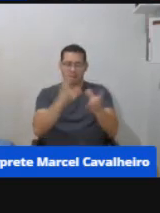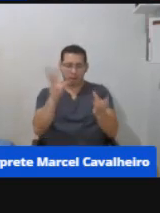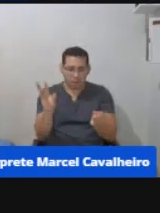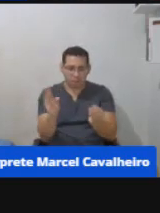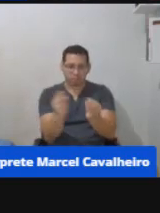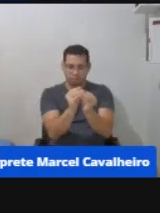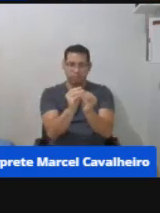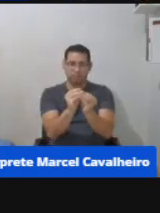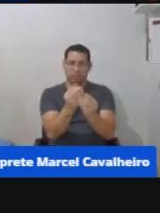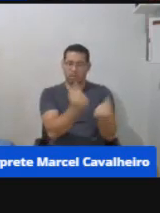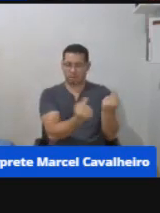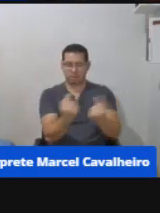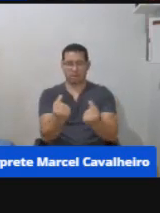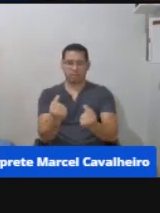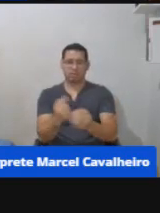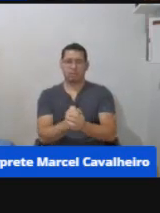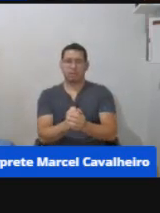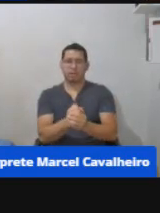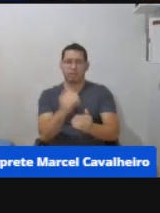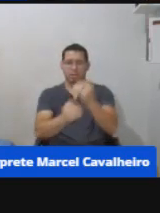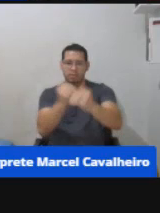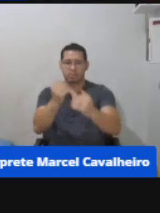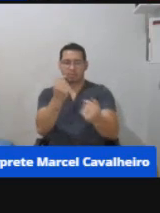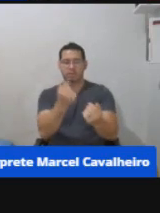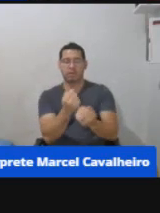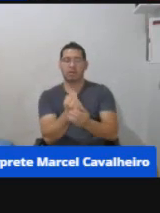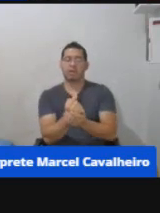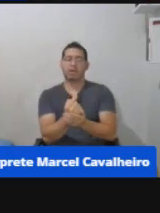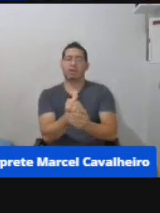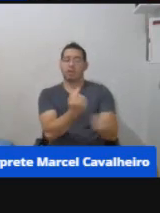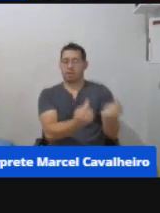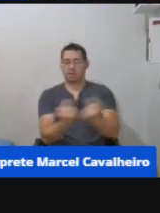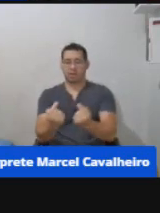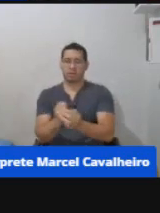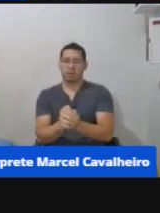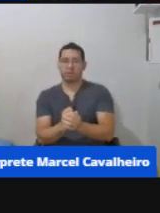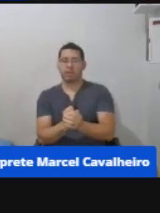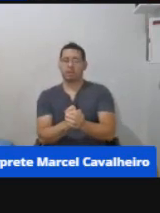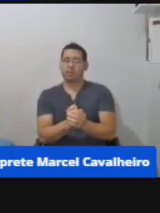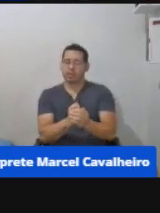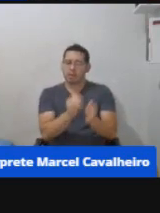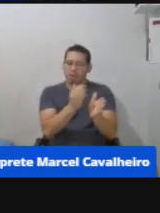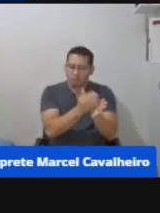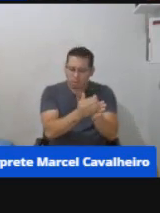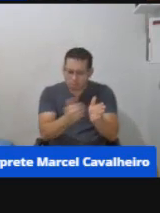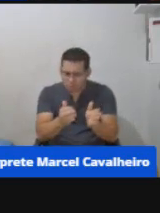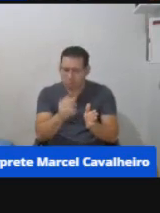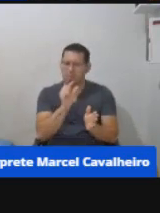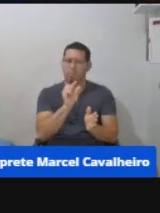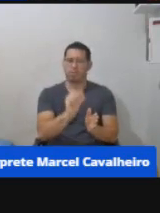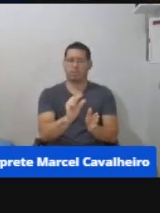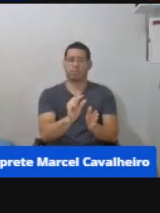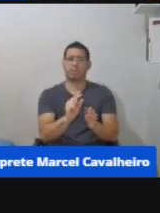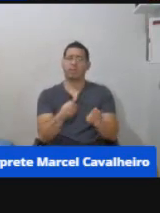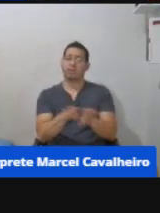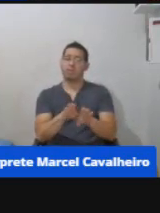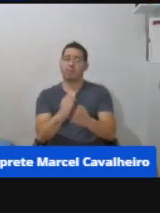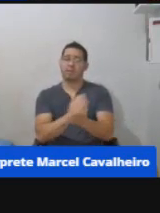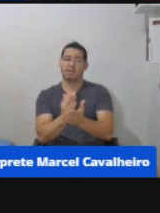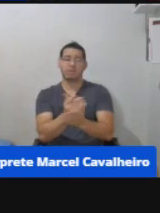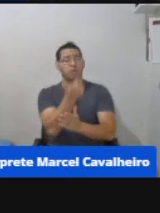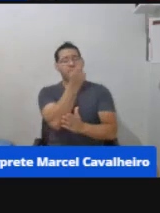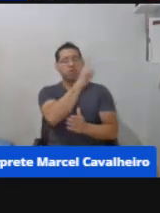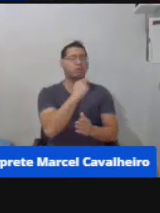desenvolvê-las pressupõe o desenvolvimento, ainda que parcial, de outras que não foram